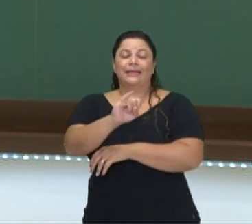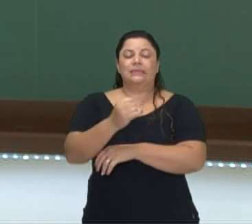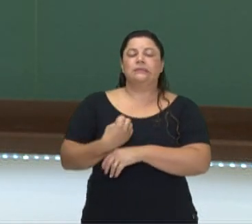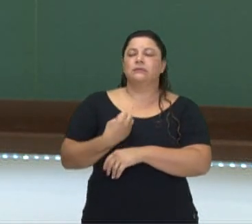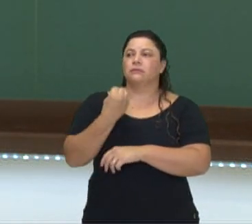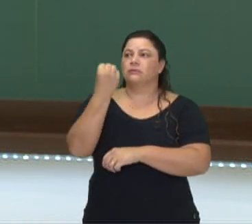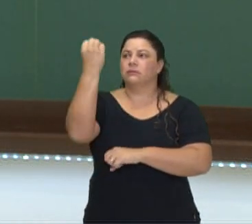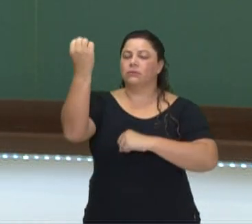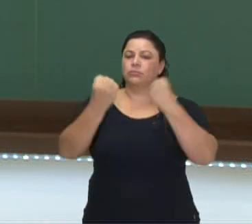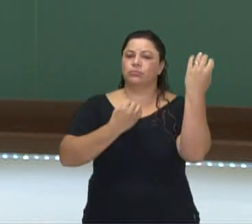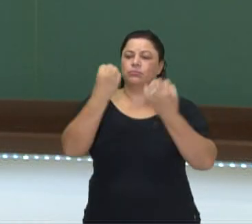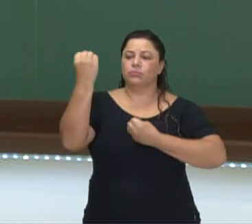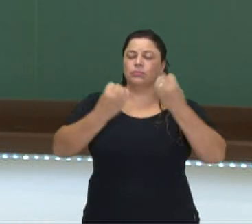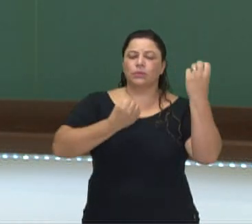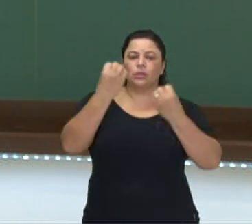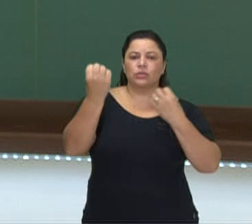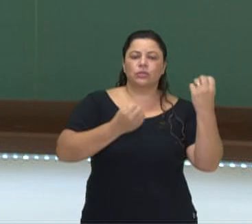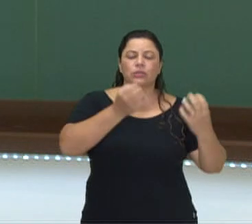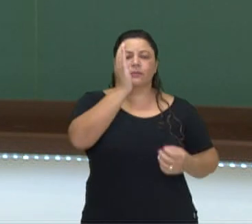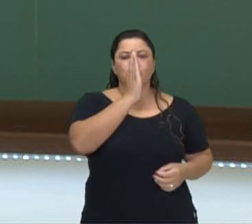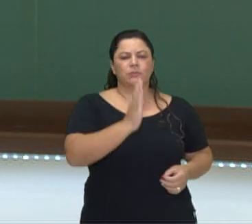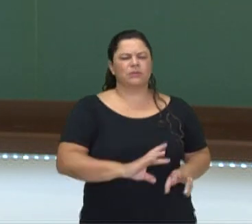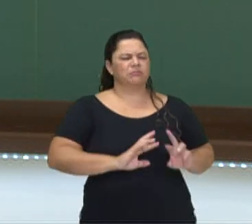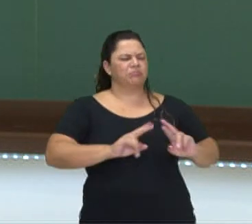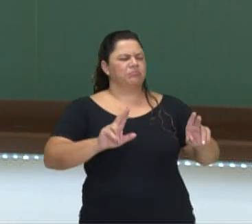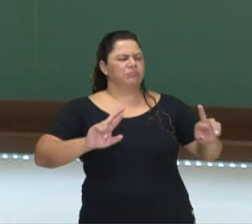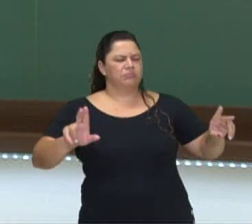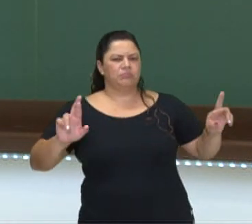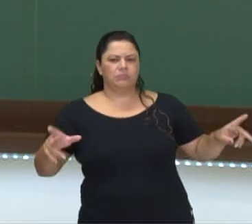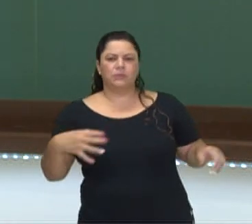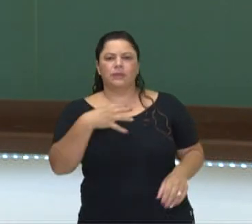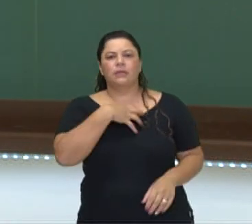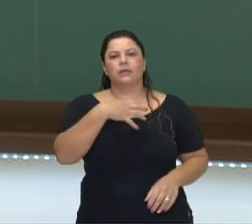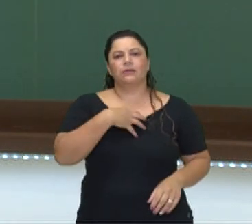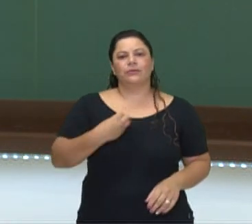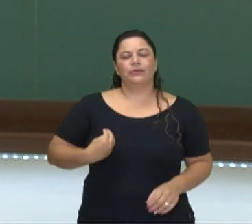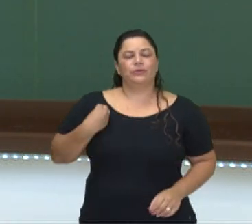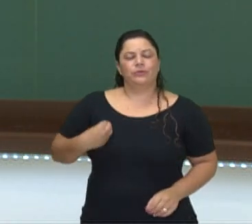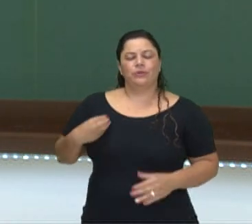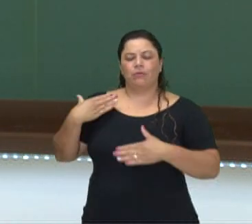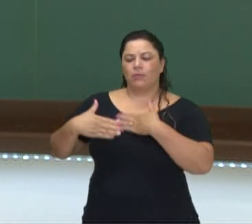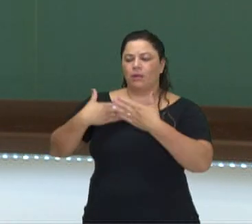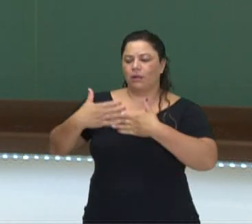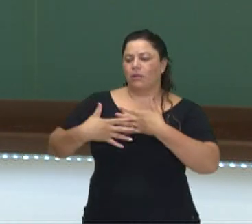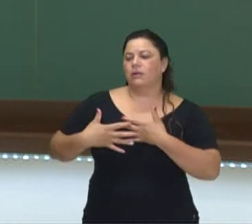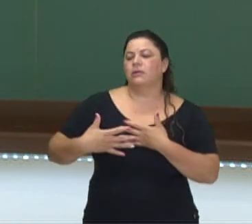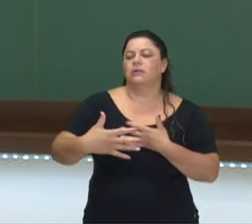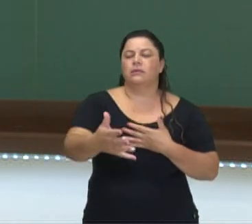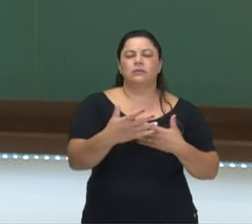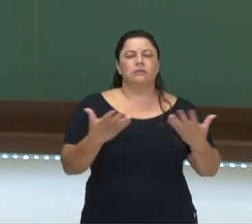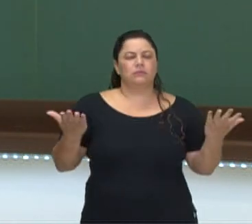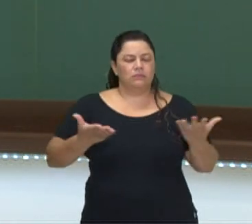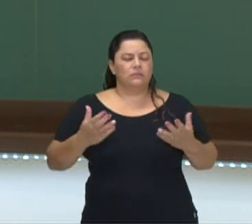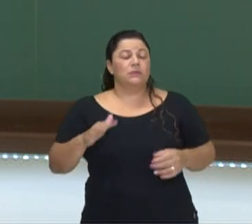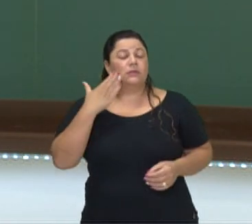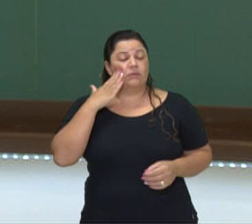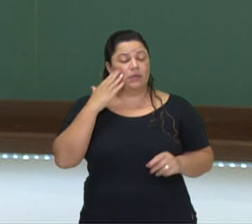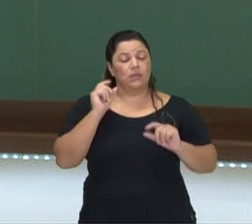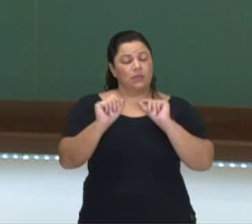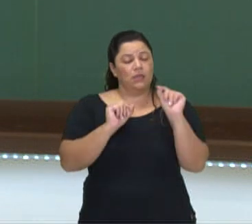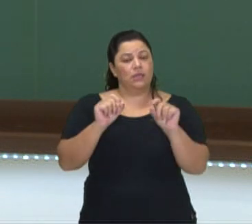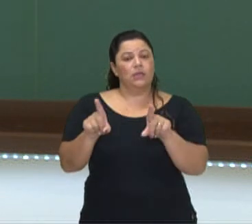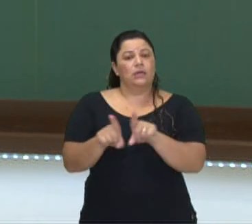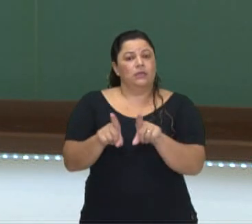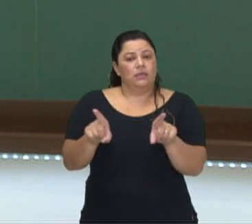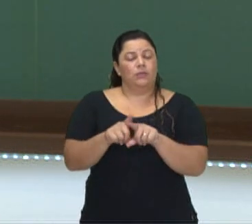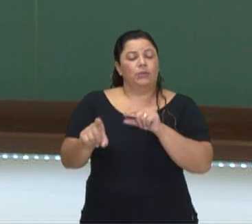Brasil, a gente vai encontrar tanta diferença nos modos de viver ao longo do nosso território e vai entender o que